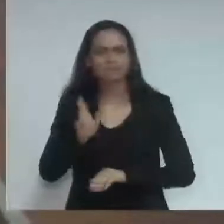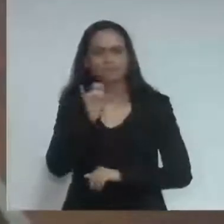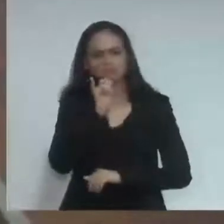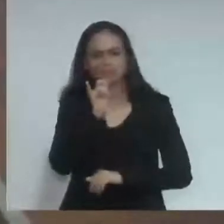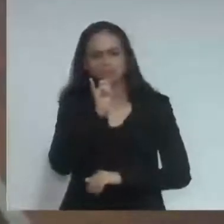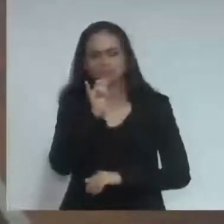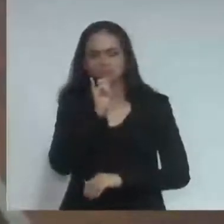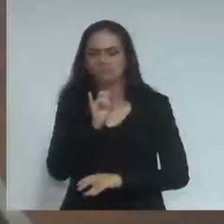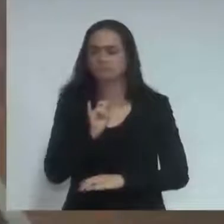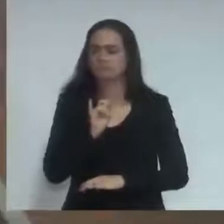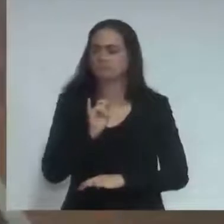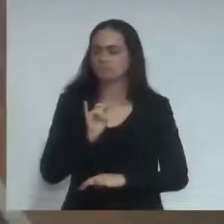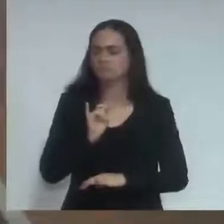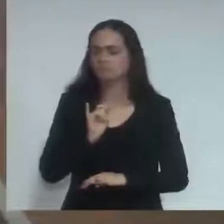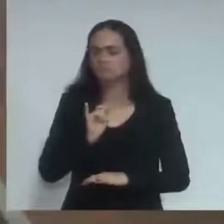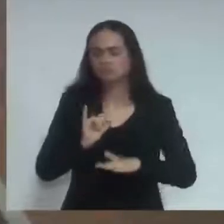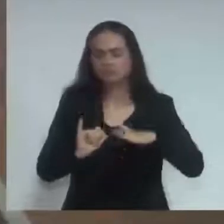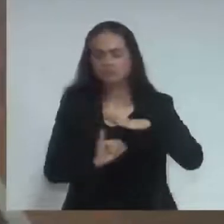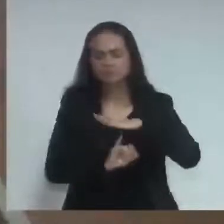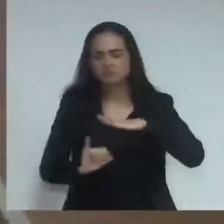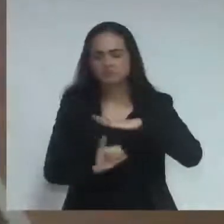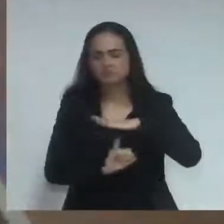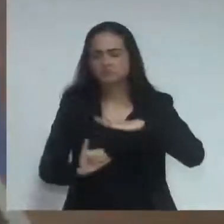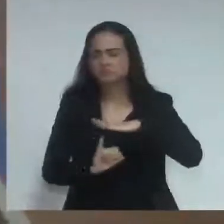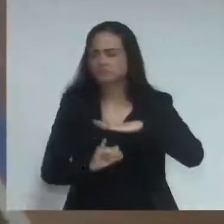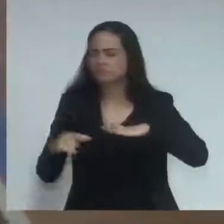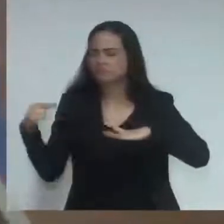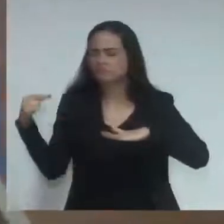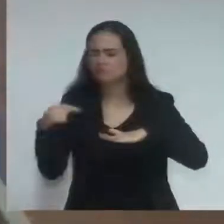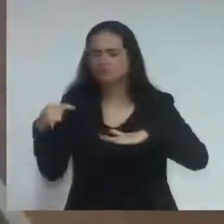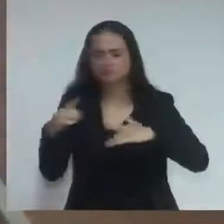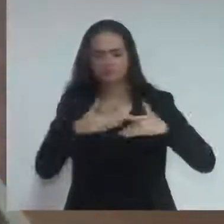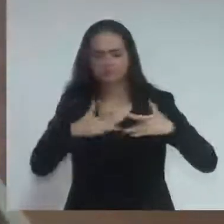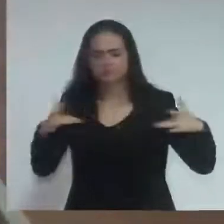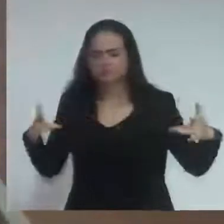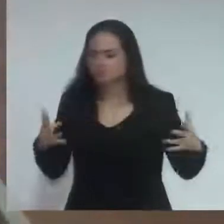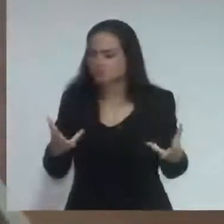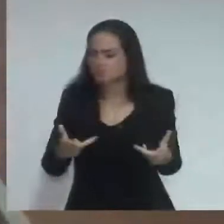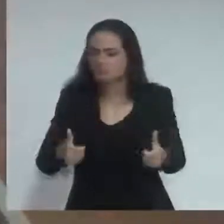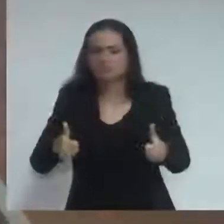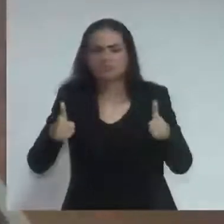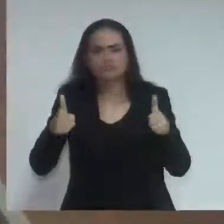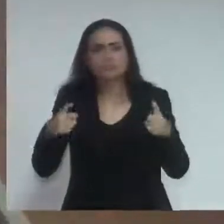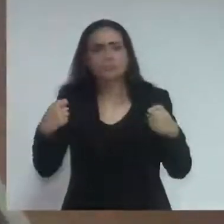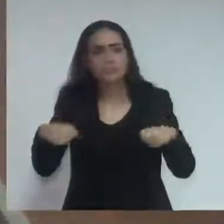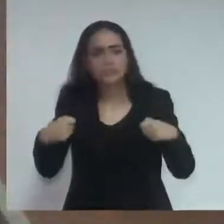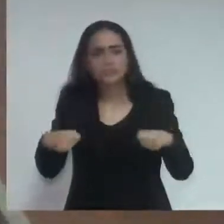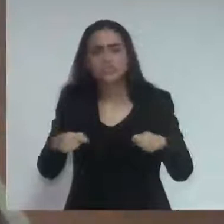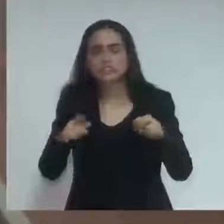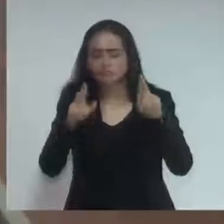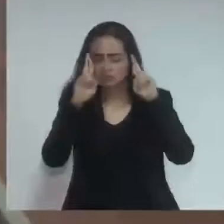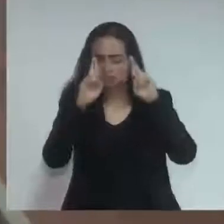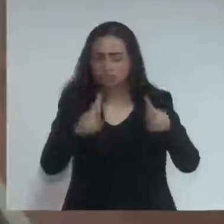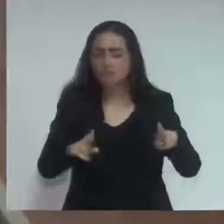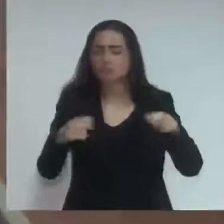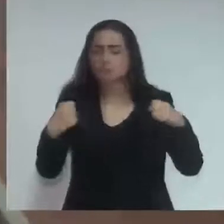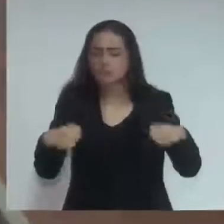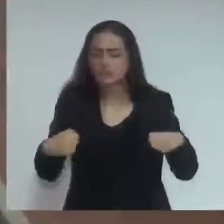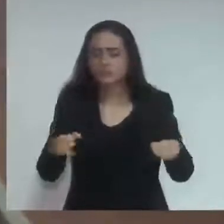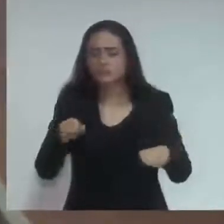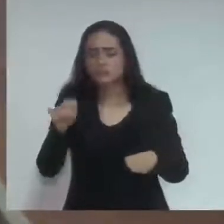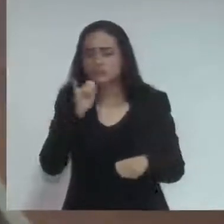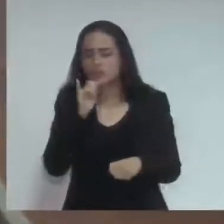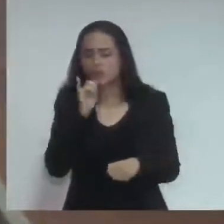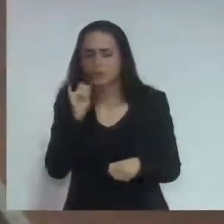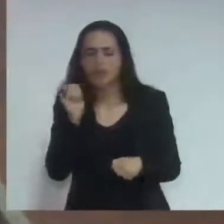que prestam um serviço social fantástico na nossa cidade e que depende de credibilidade. Só de colocar em